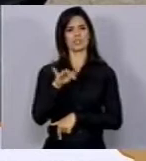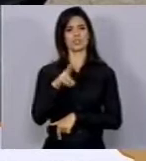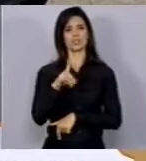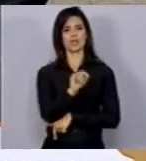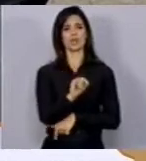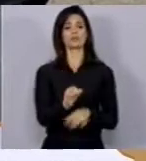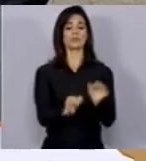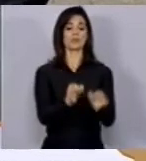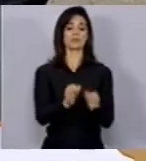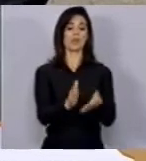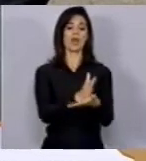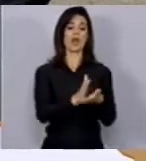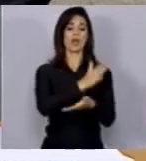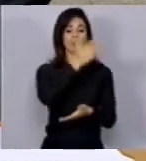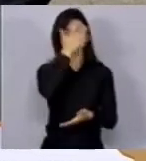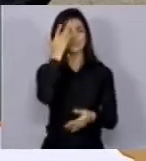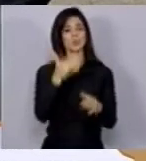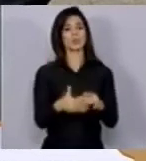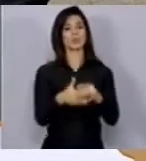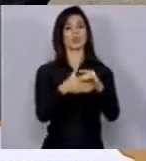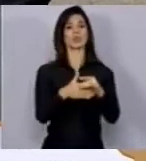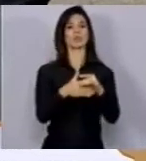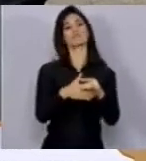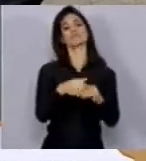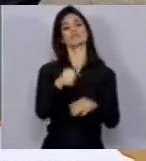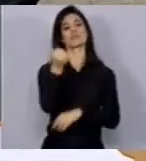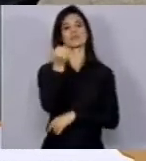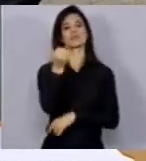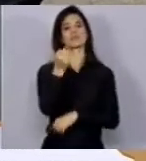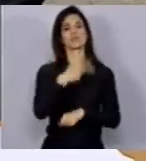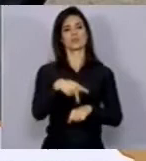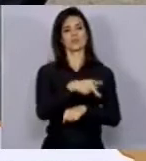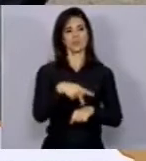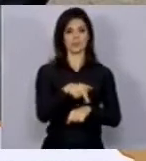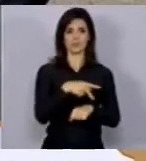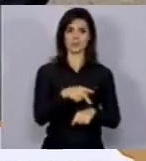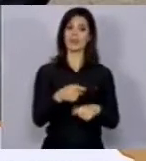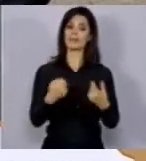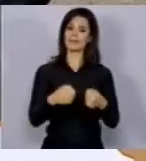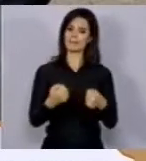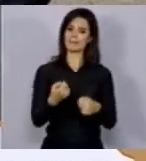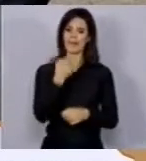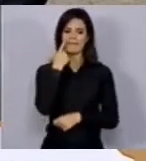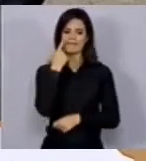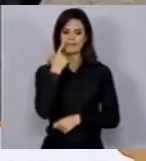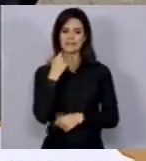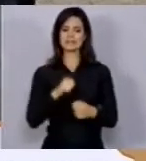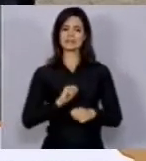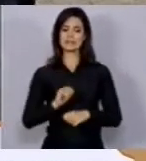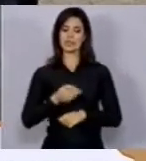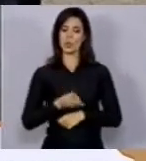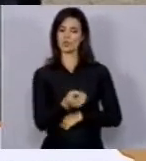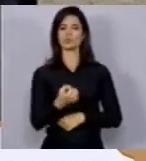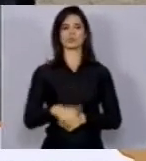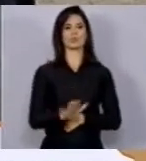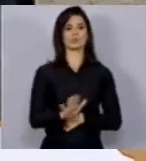abrangência excessivas, que precisam ser revistas e reduzidas imediatamente. Em plena era